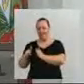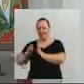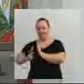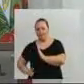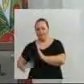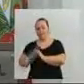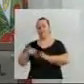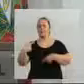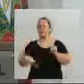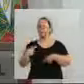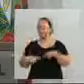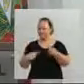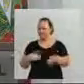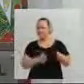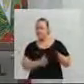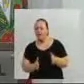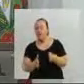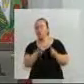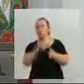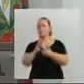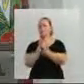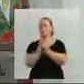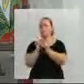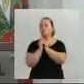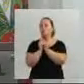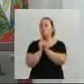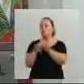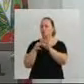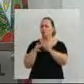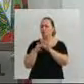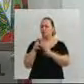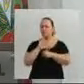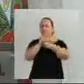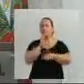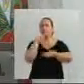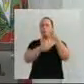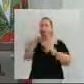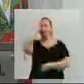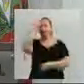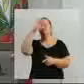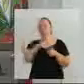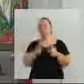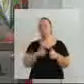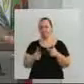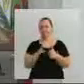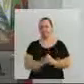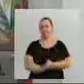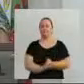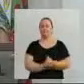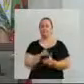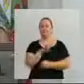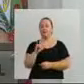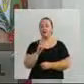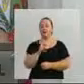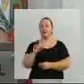encaminhamentos, e vai auxiliar, vai de mãos dadas com o Executivo Municipal, auxiliar na solução desse problema, para que a nossa cidade possa continuar atendendo o nosso